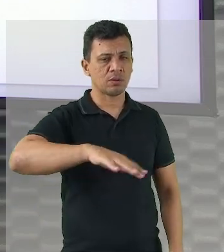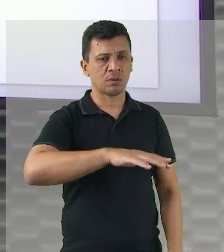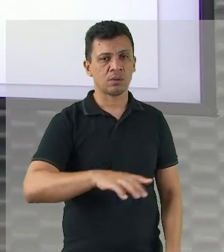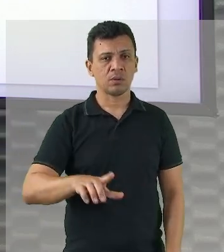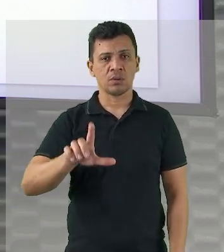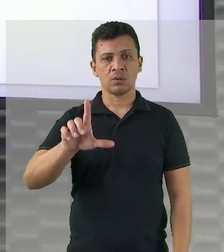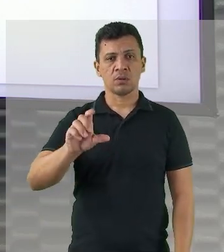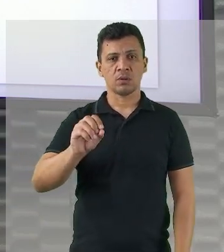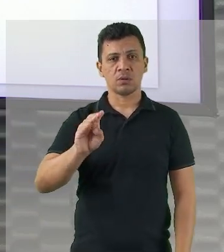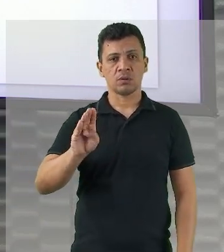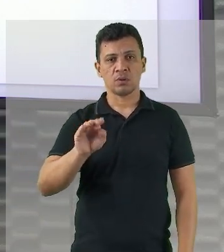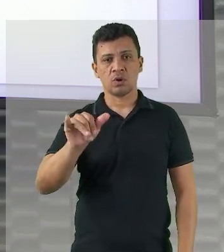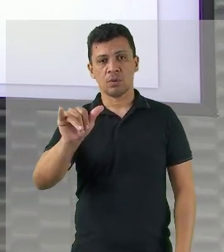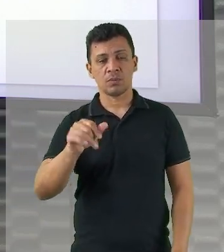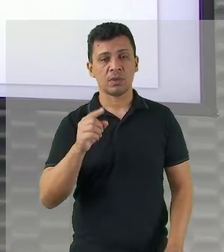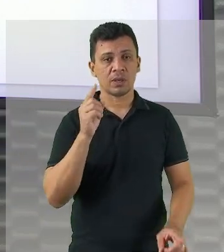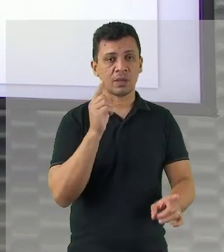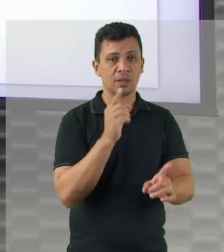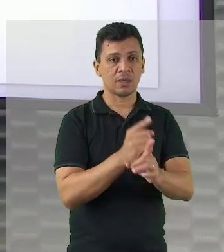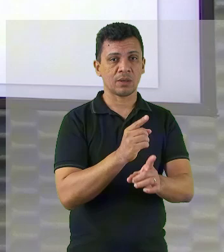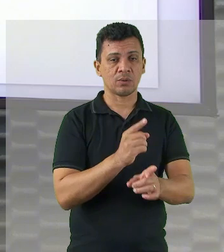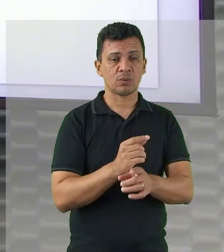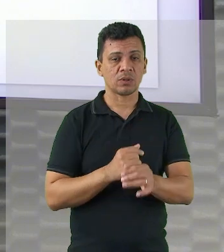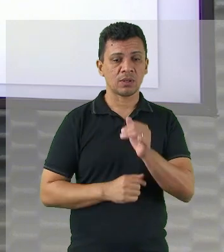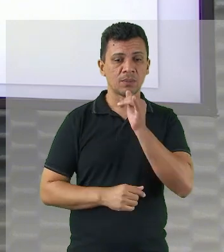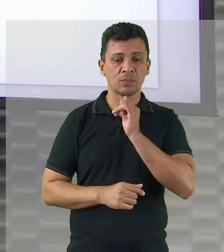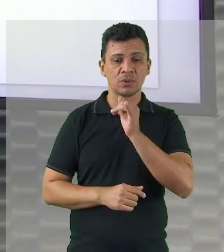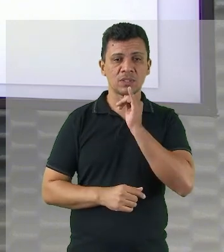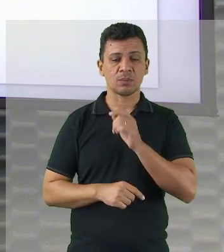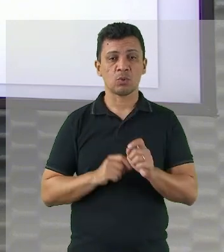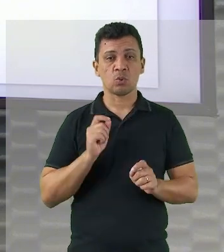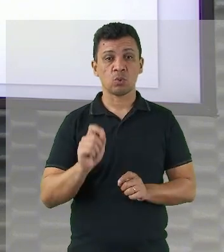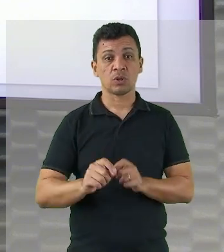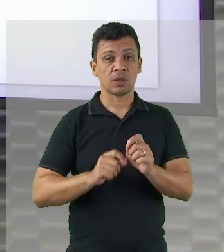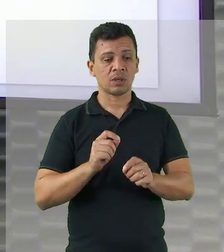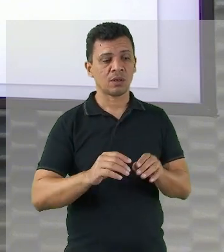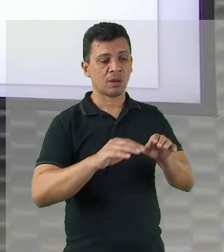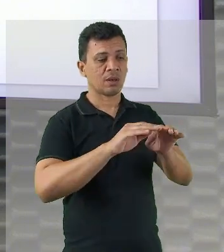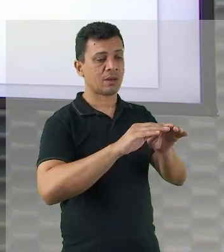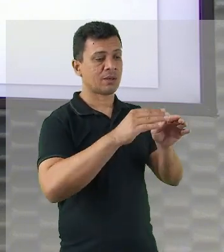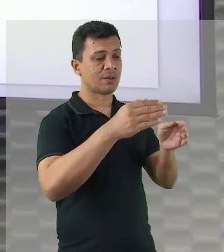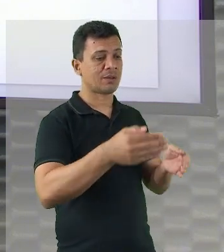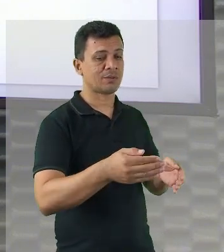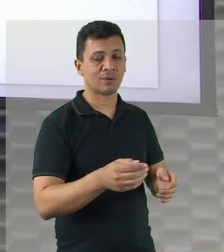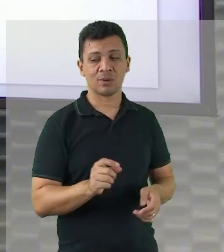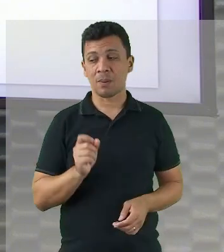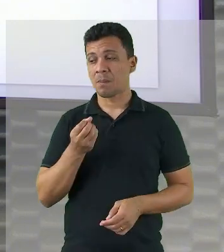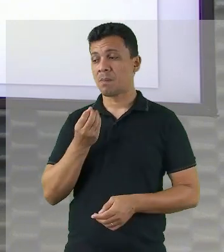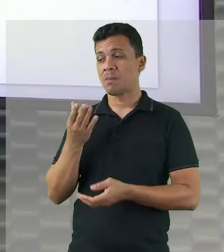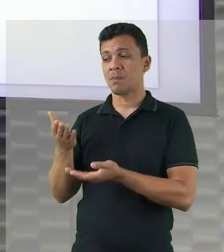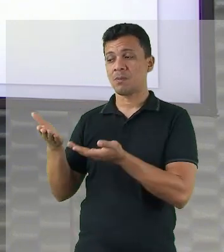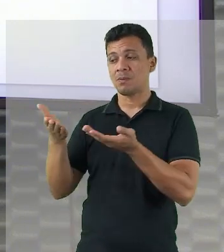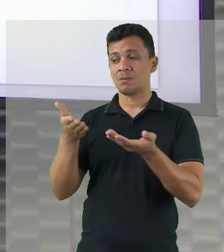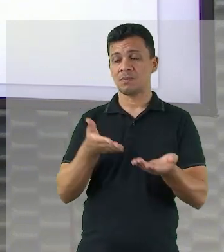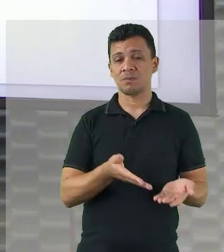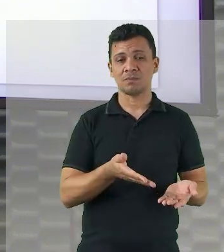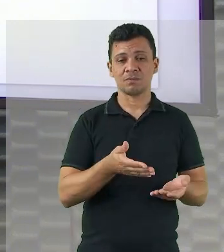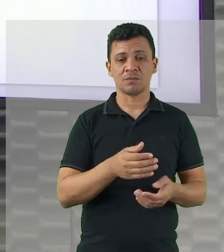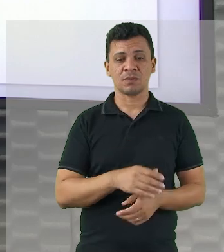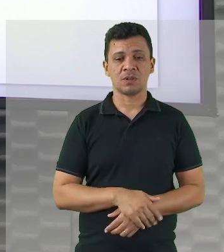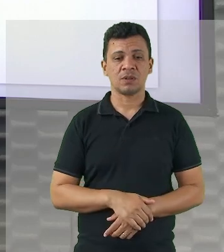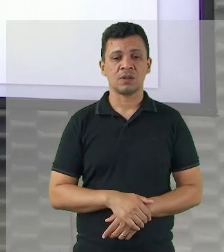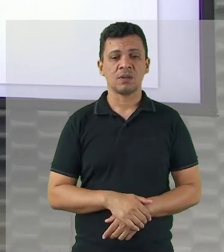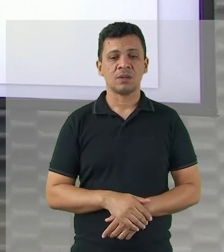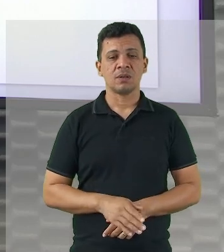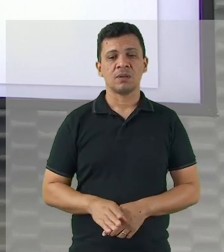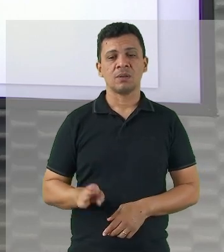que nós vamos encontrar, por exemplo, reception, que é a recepção. Reservation ou